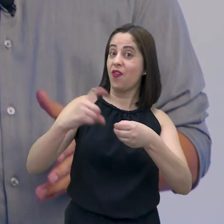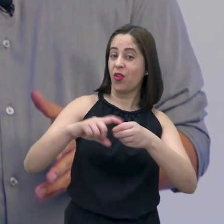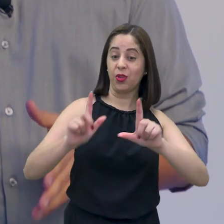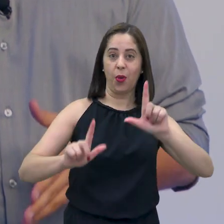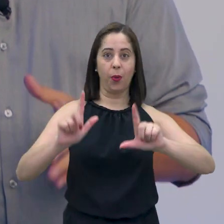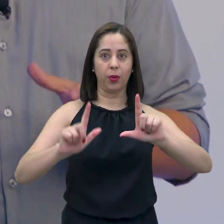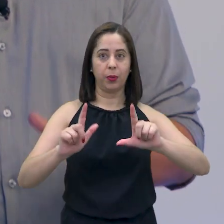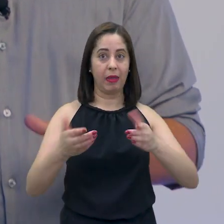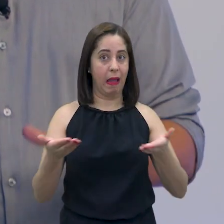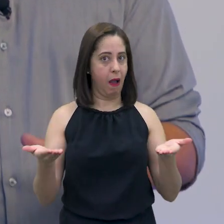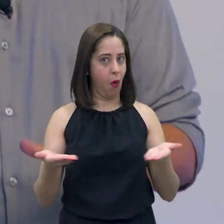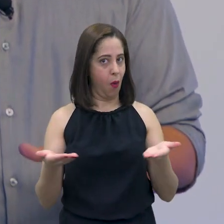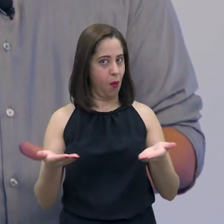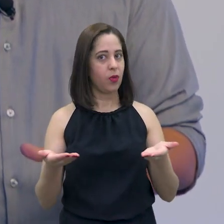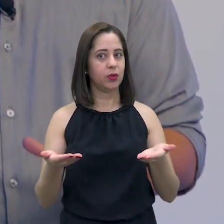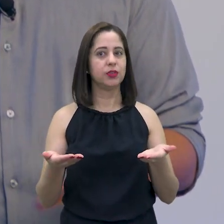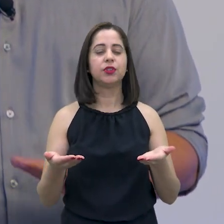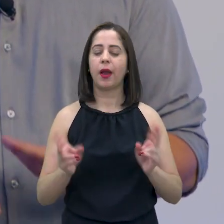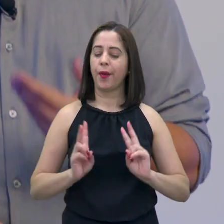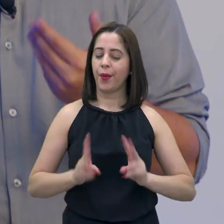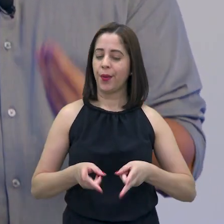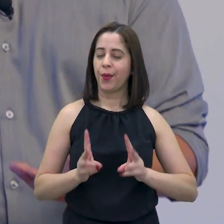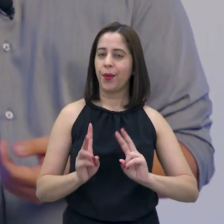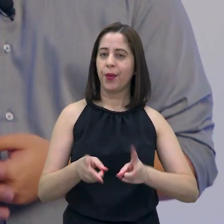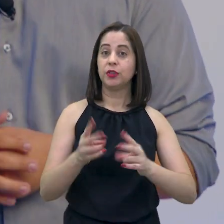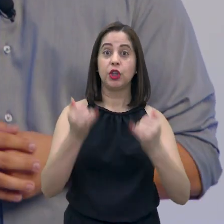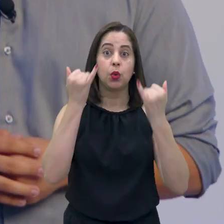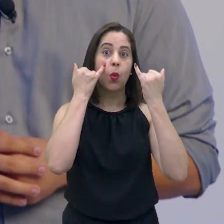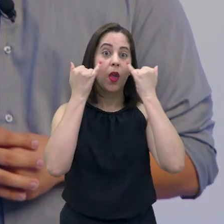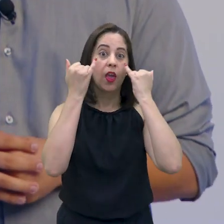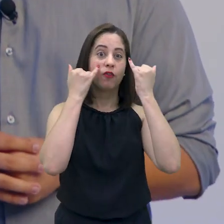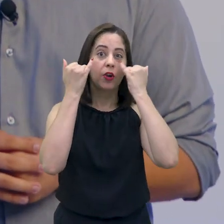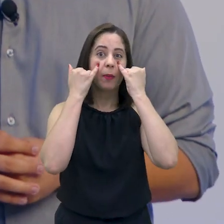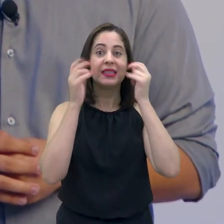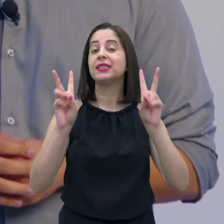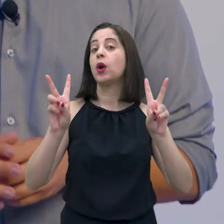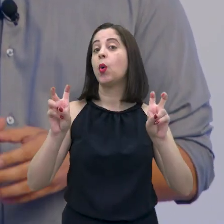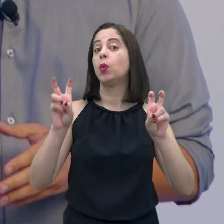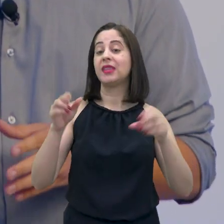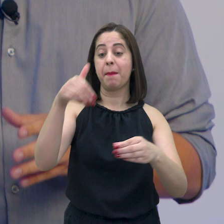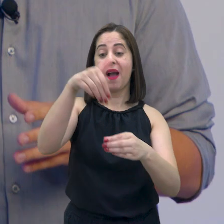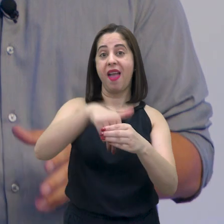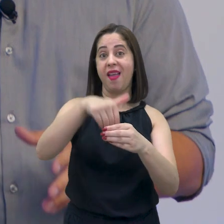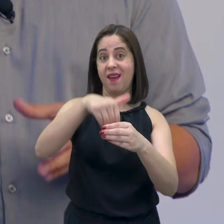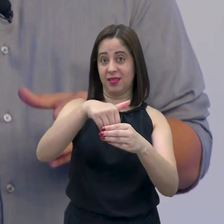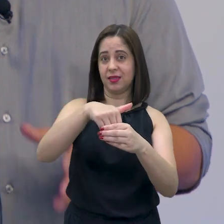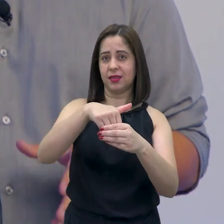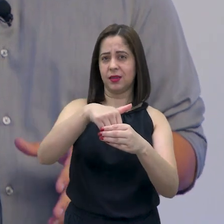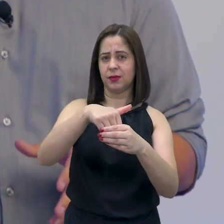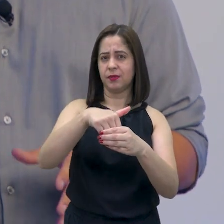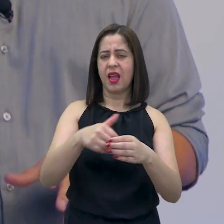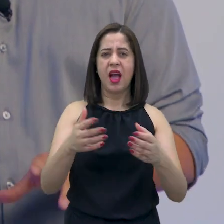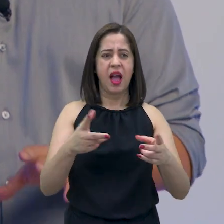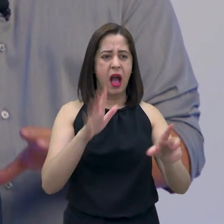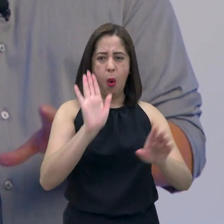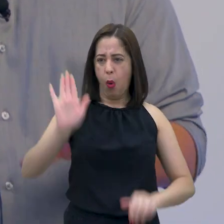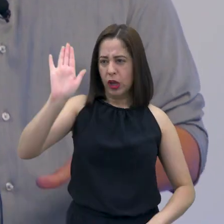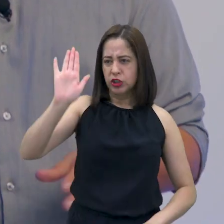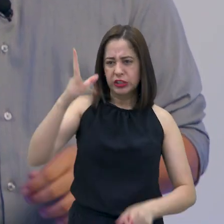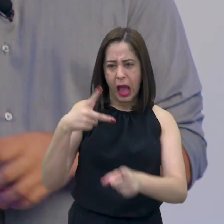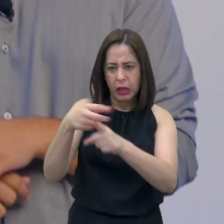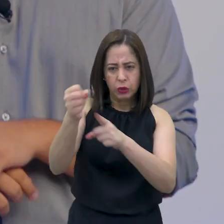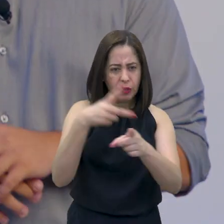Estamos de volta e aqui no Cidadania em Pauta nós continuamos trazendo informações sobre as eleições. Agora